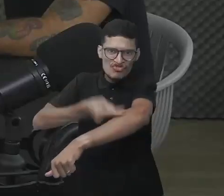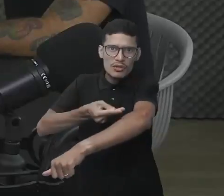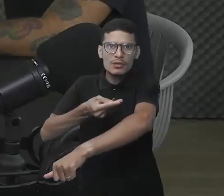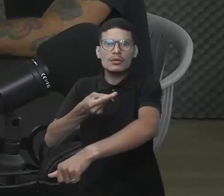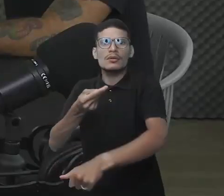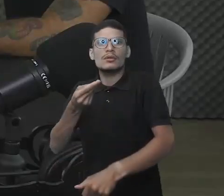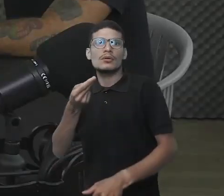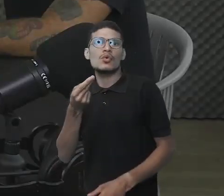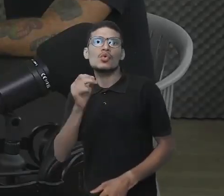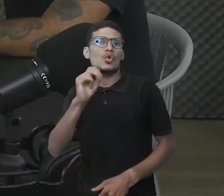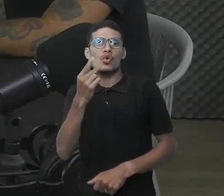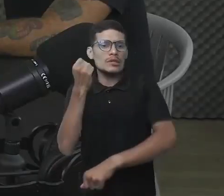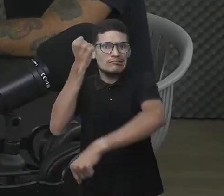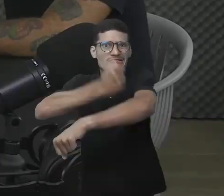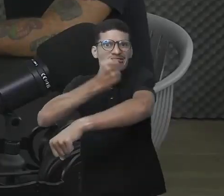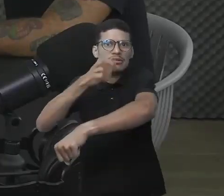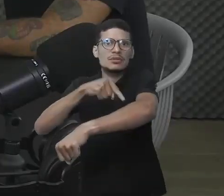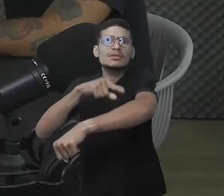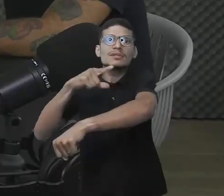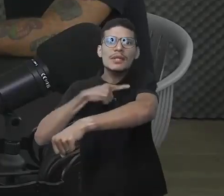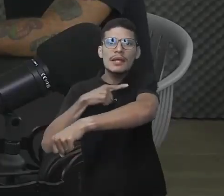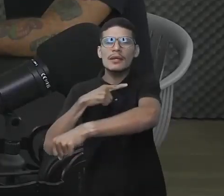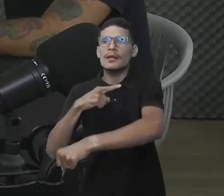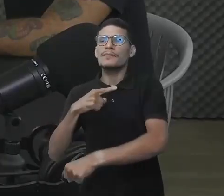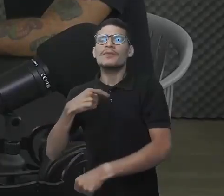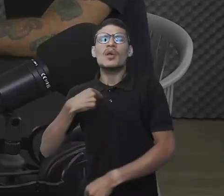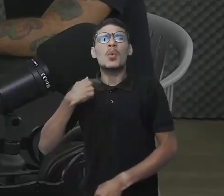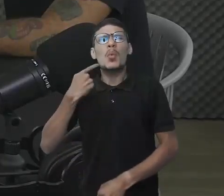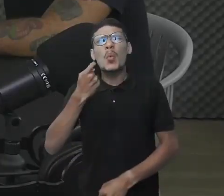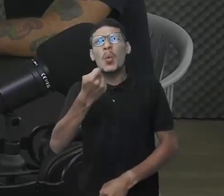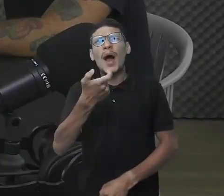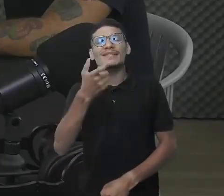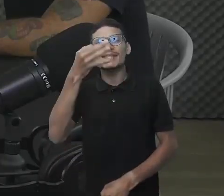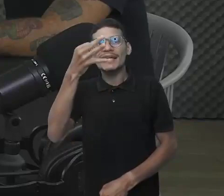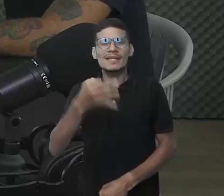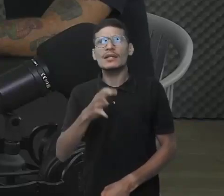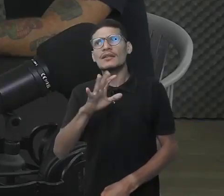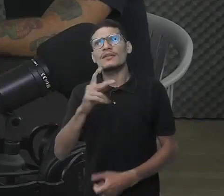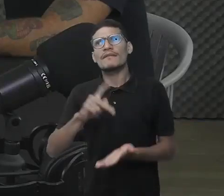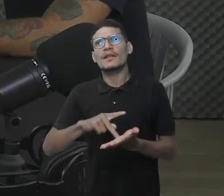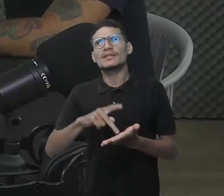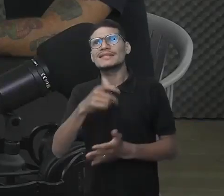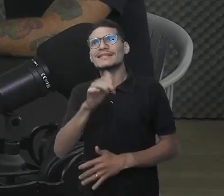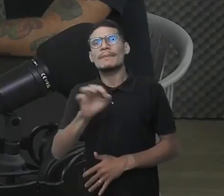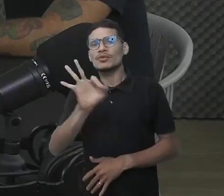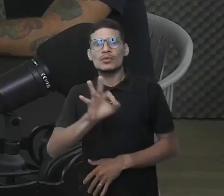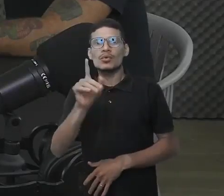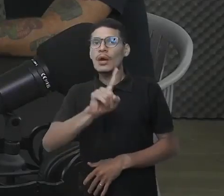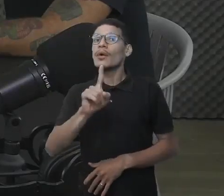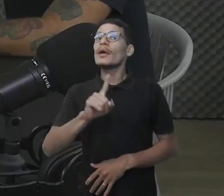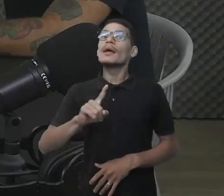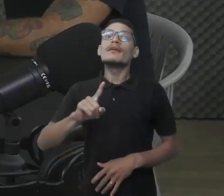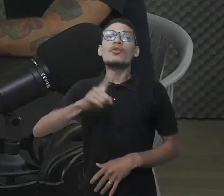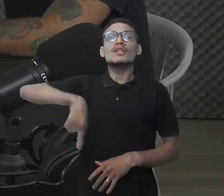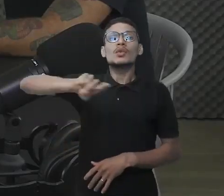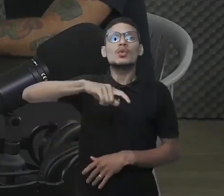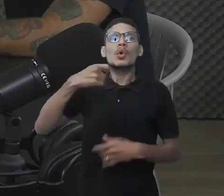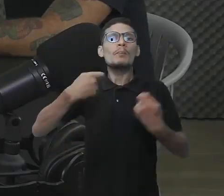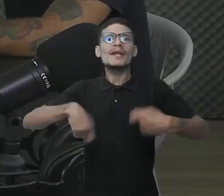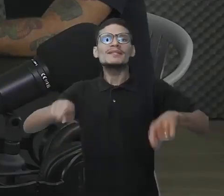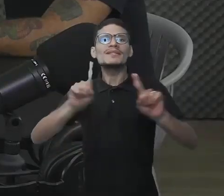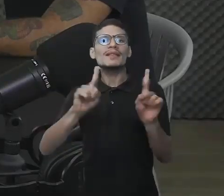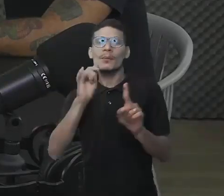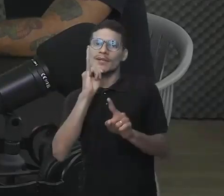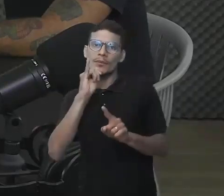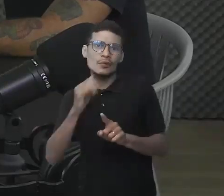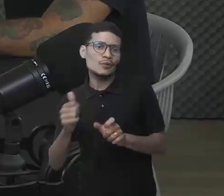tenho quase certeza que essa criança, não, eu não tenho 100% de certeza, você não precisa ter 100% de certeza, você não precisa encaminhar essa criança para